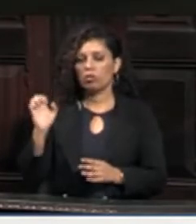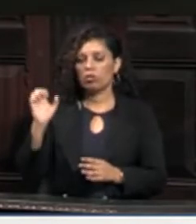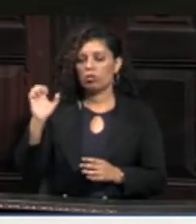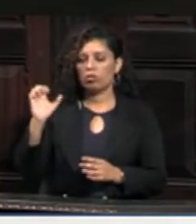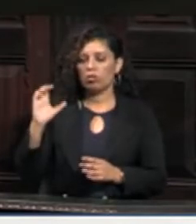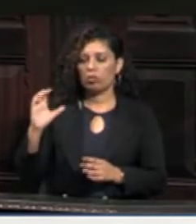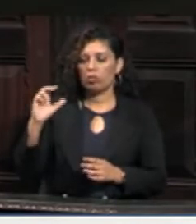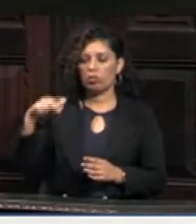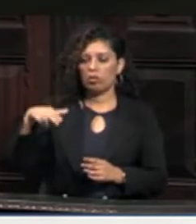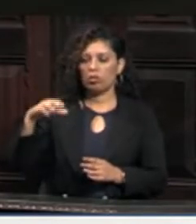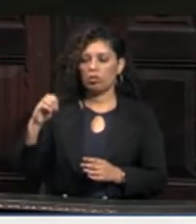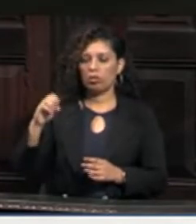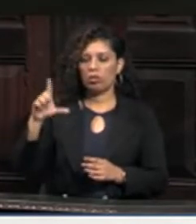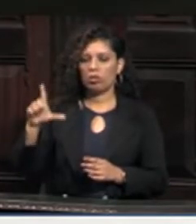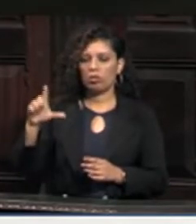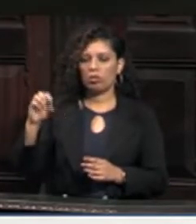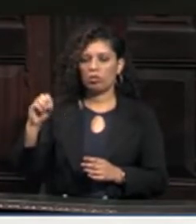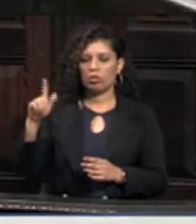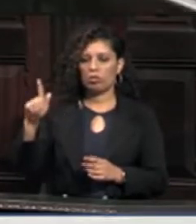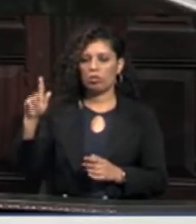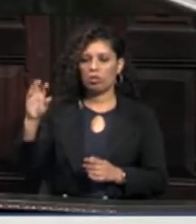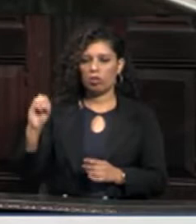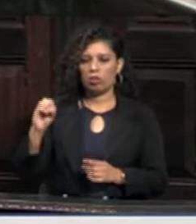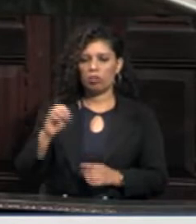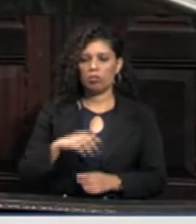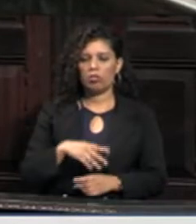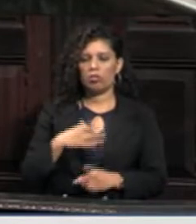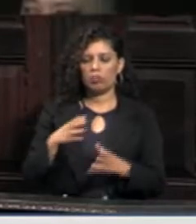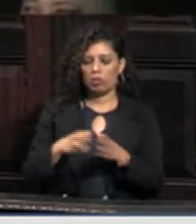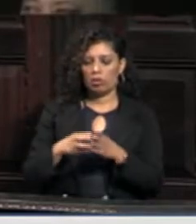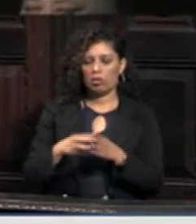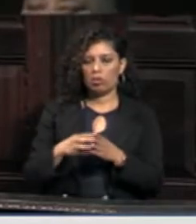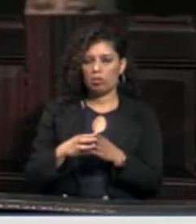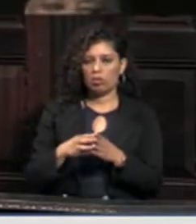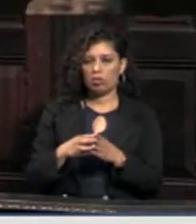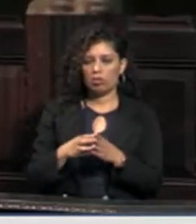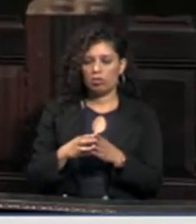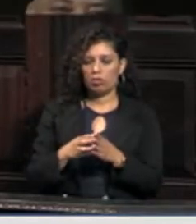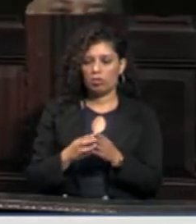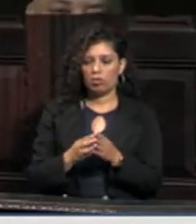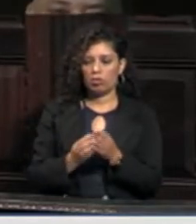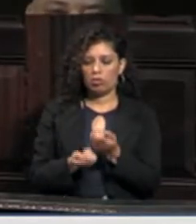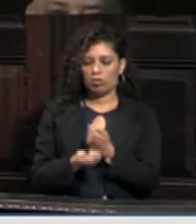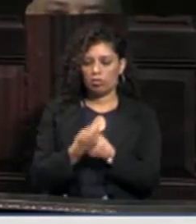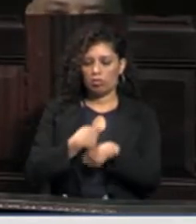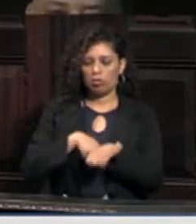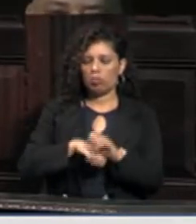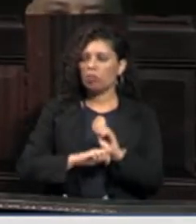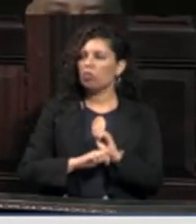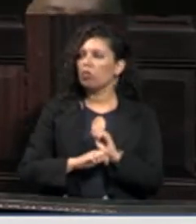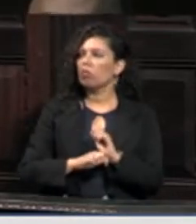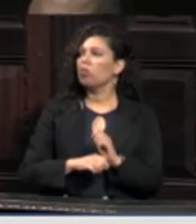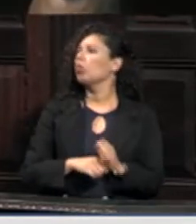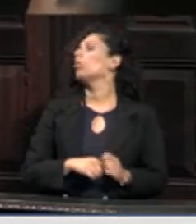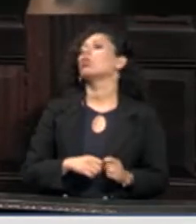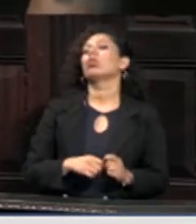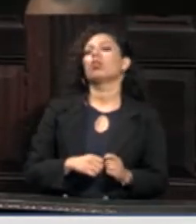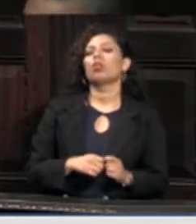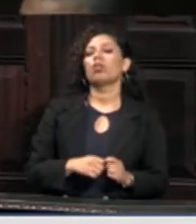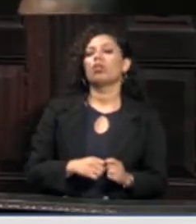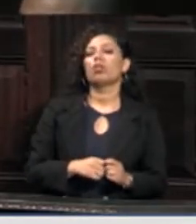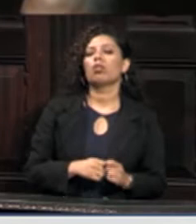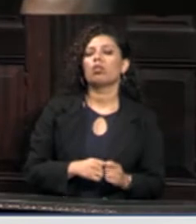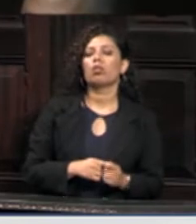oferece a proteção. Perfeito. Pela Comissão de Indústria e Comércio, o deputado Valdeir Carneiro.